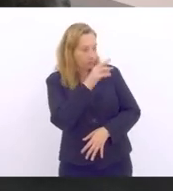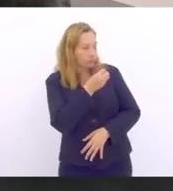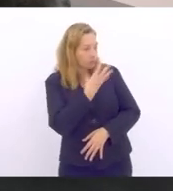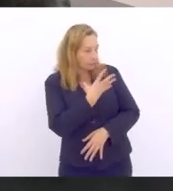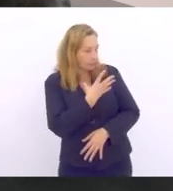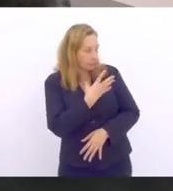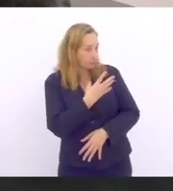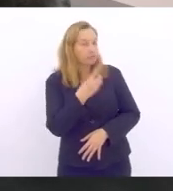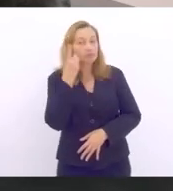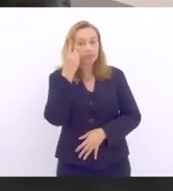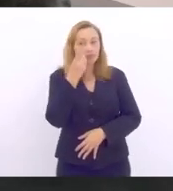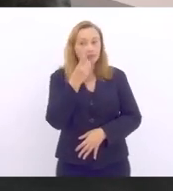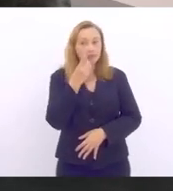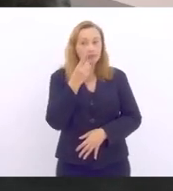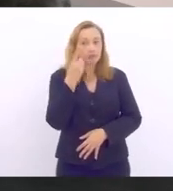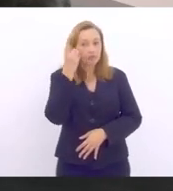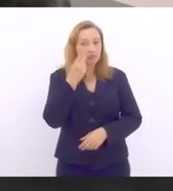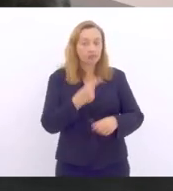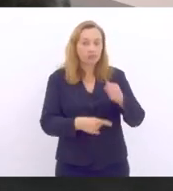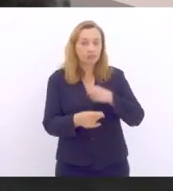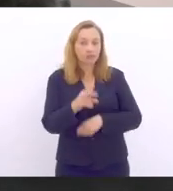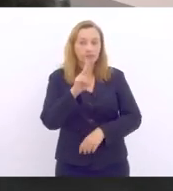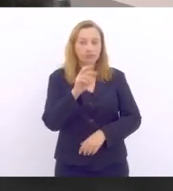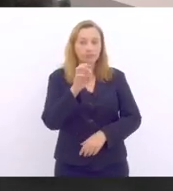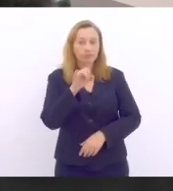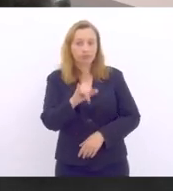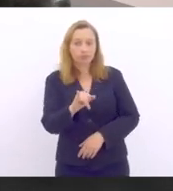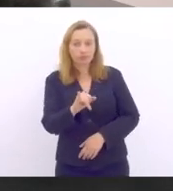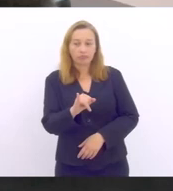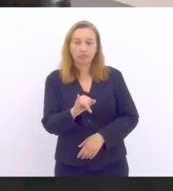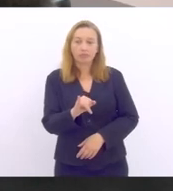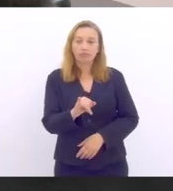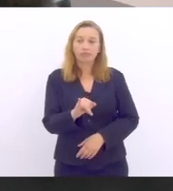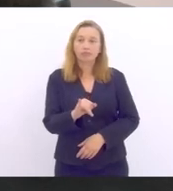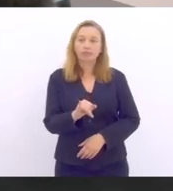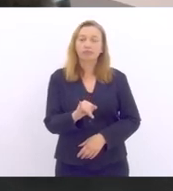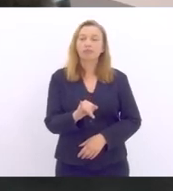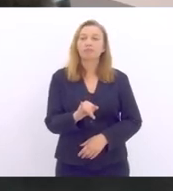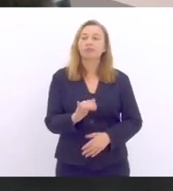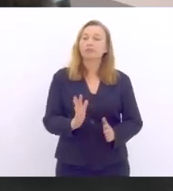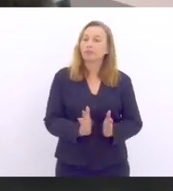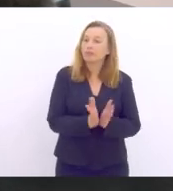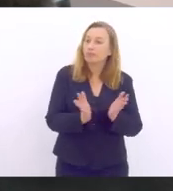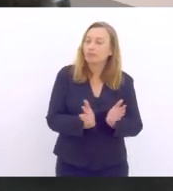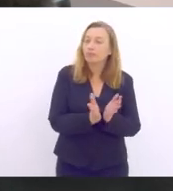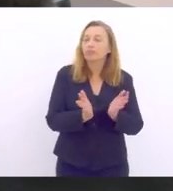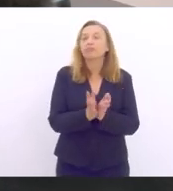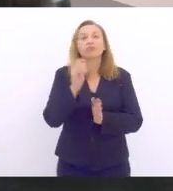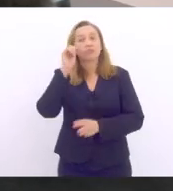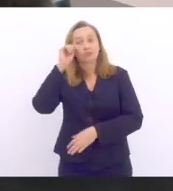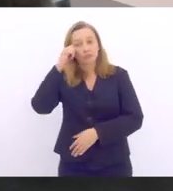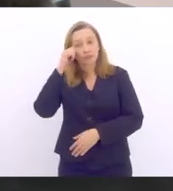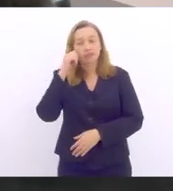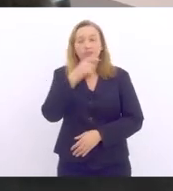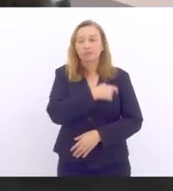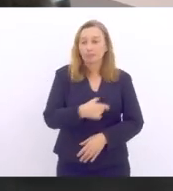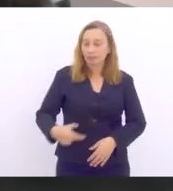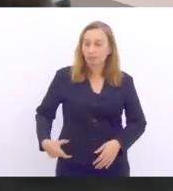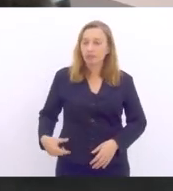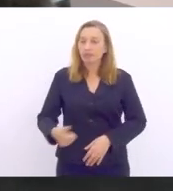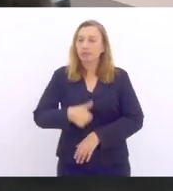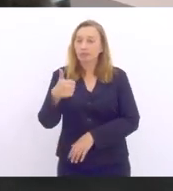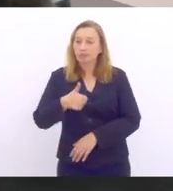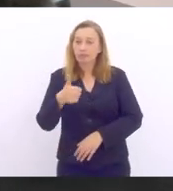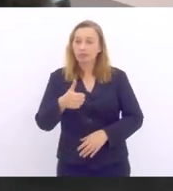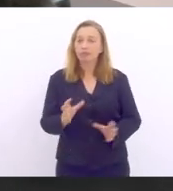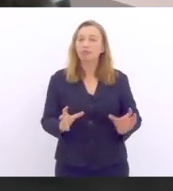o deputado, né, eterno deputado Vadir Damu, das camadas mais pobres de negros, né, o Vasco da Gama, corajosamente, foi o primeiro clube do